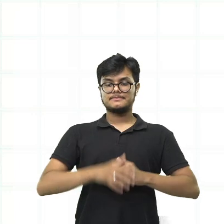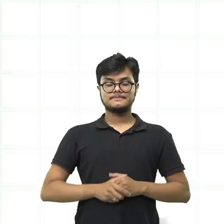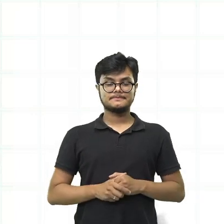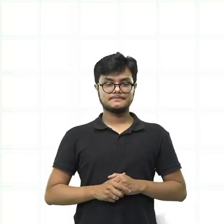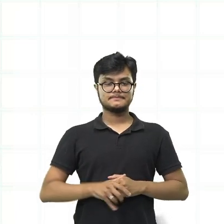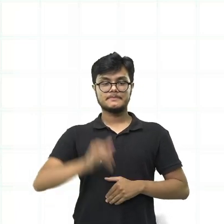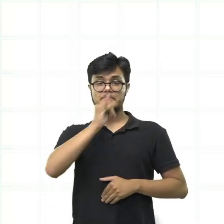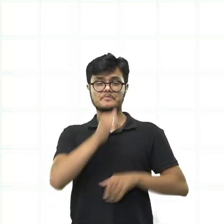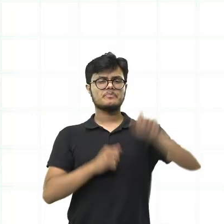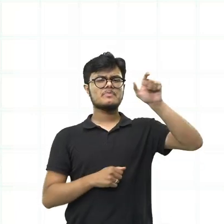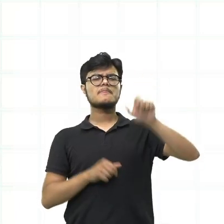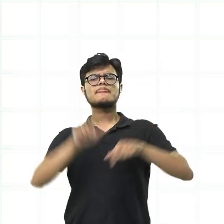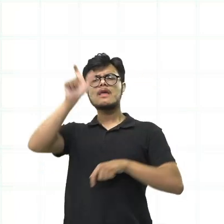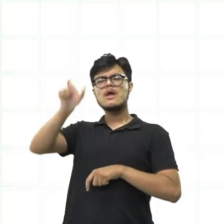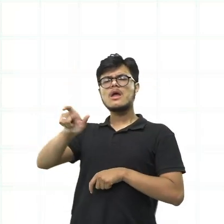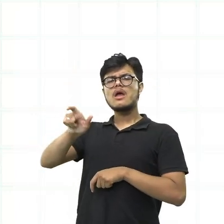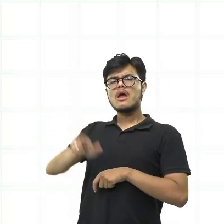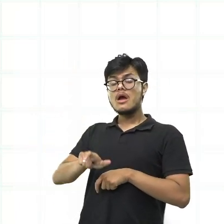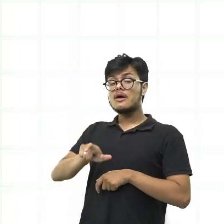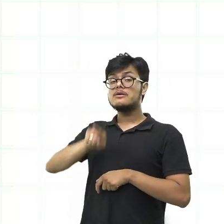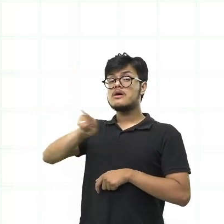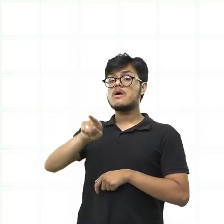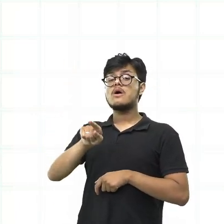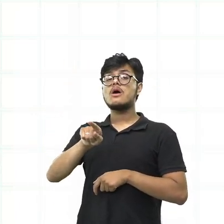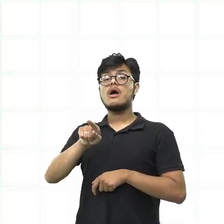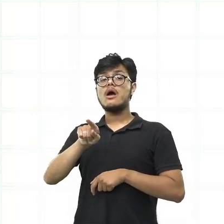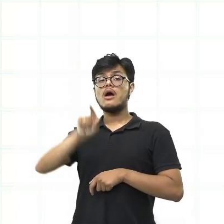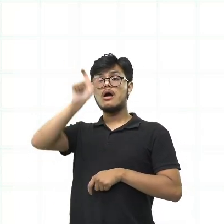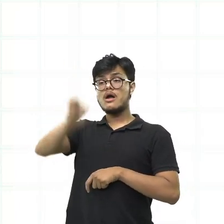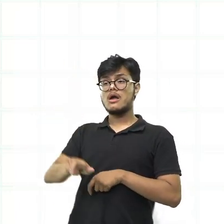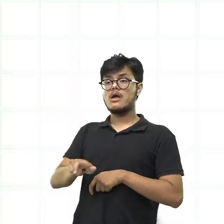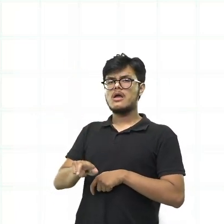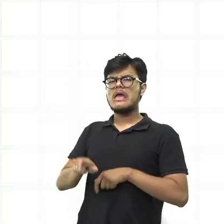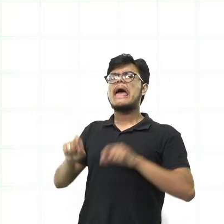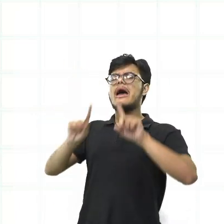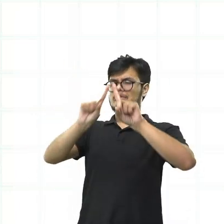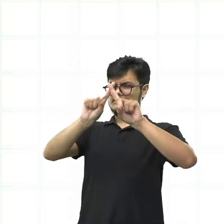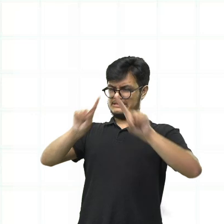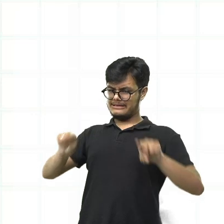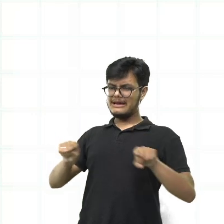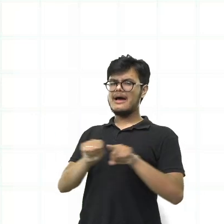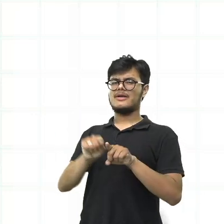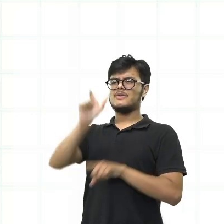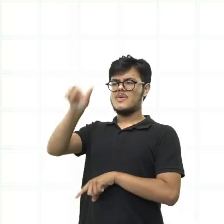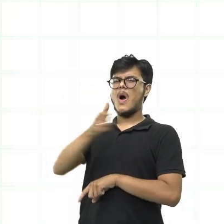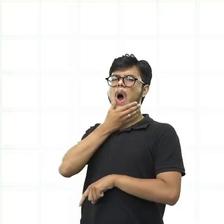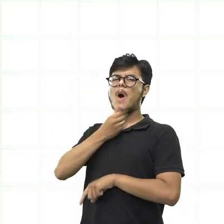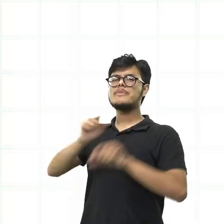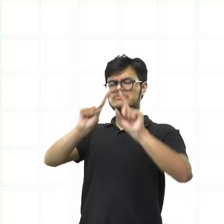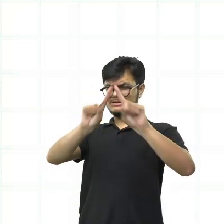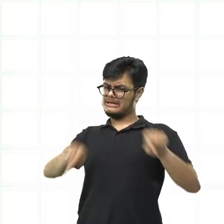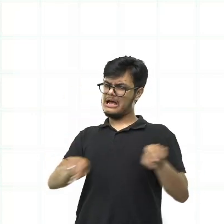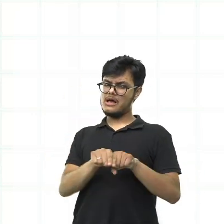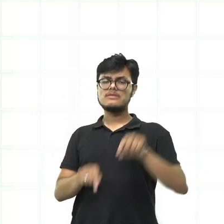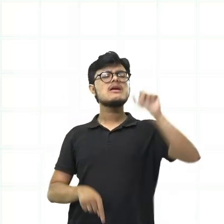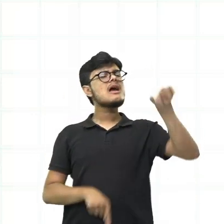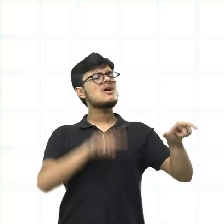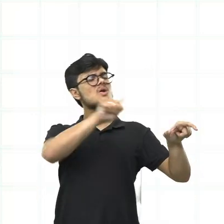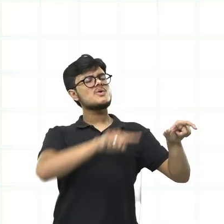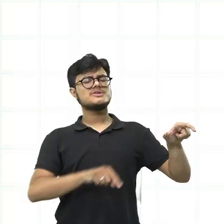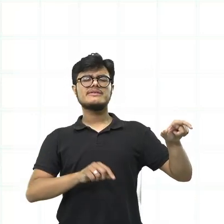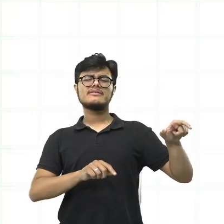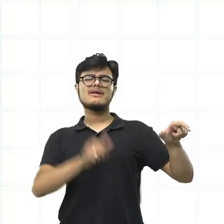O garoto vai e diz, é óbvio que é um triângulo. Ele está dizendo que é um triângulo. E aí a garotinha vai e